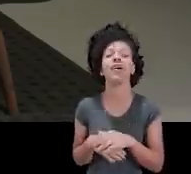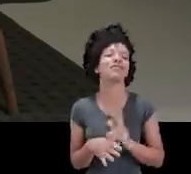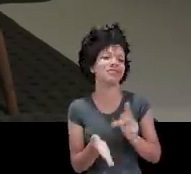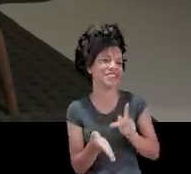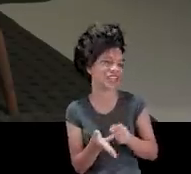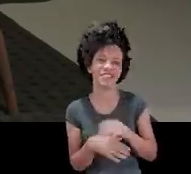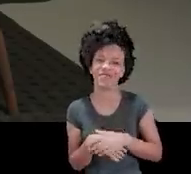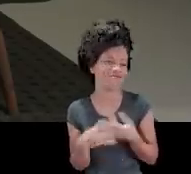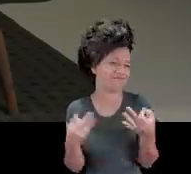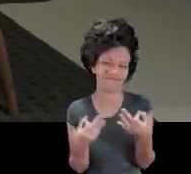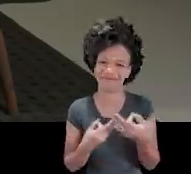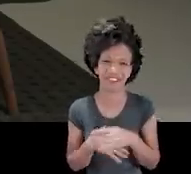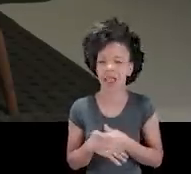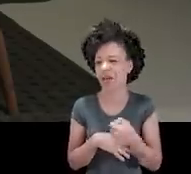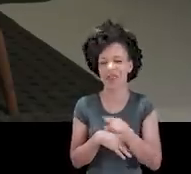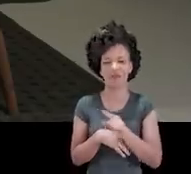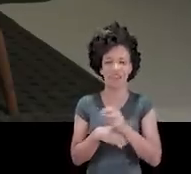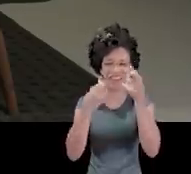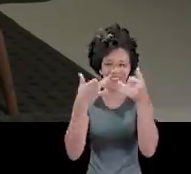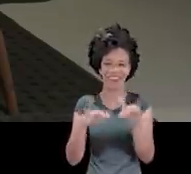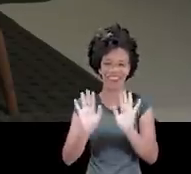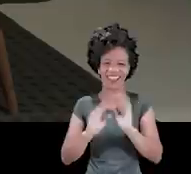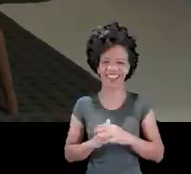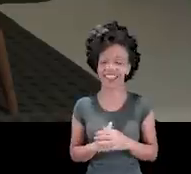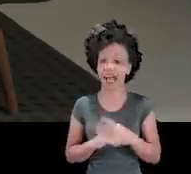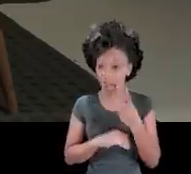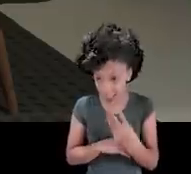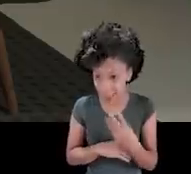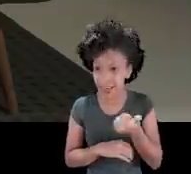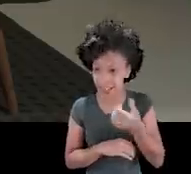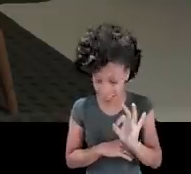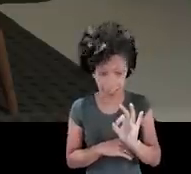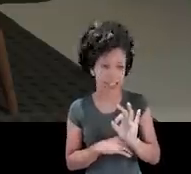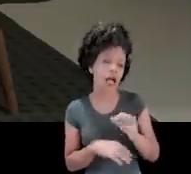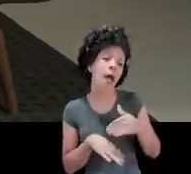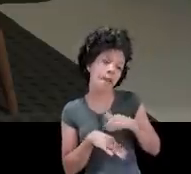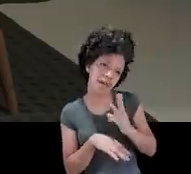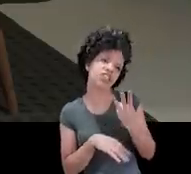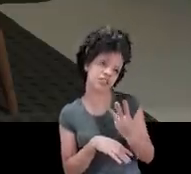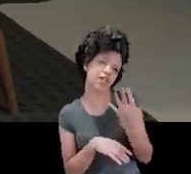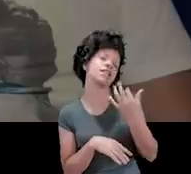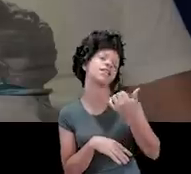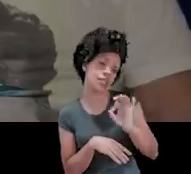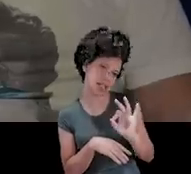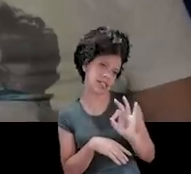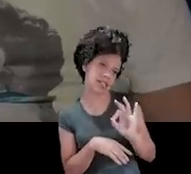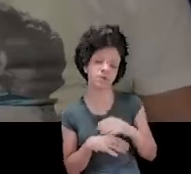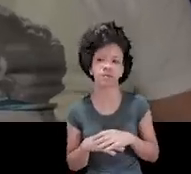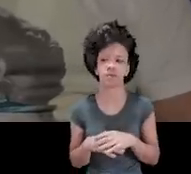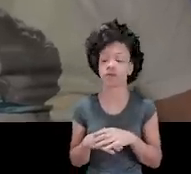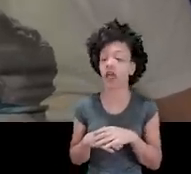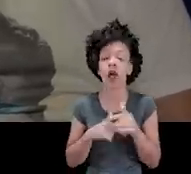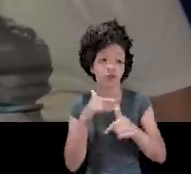Aquele come de gente, não preciso nem falar, velho. Dá uns mil. Há 3 décadas... Há mais de 3 décadas, na verdade. Você... É, eu trabalhei com